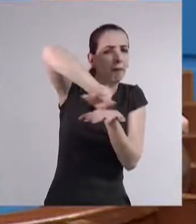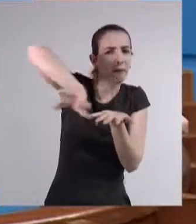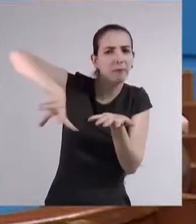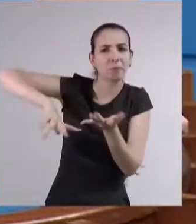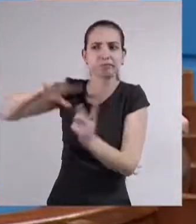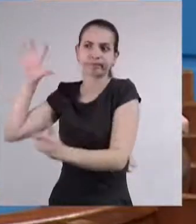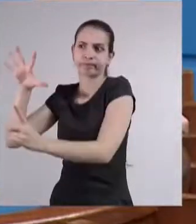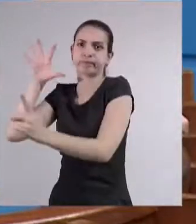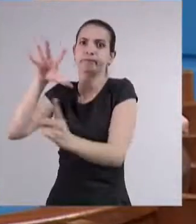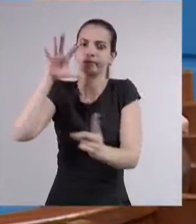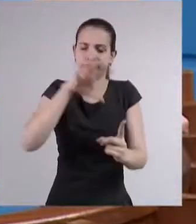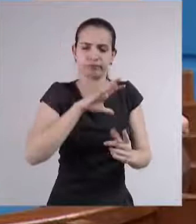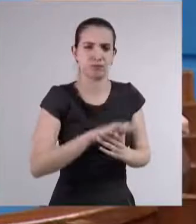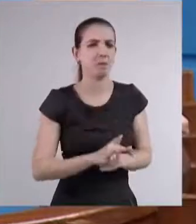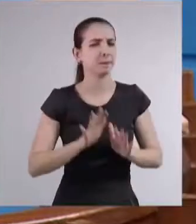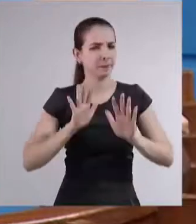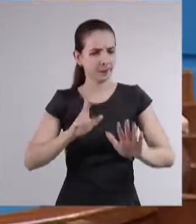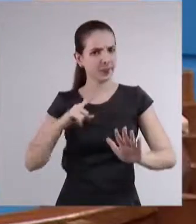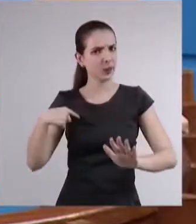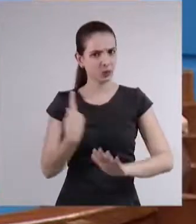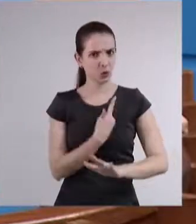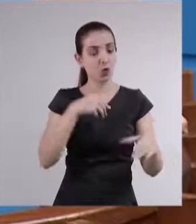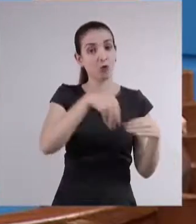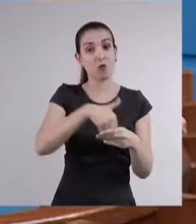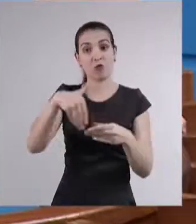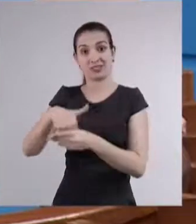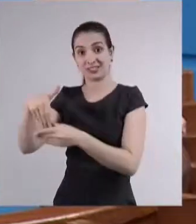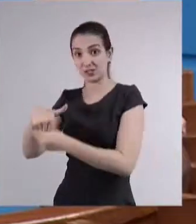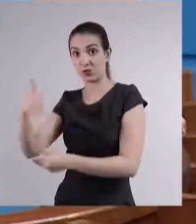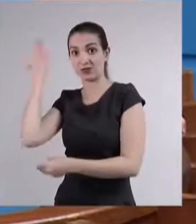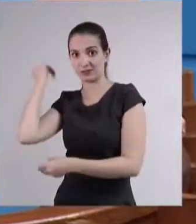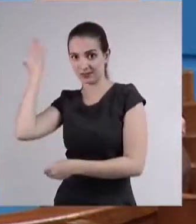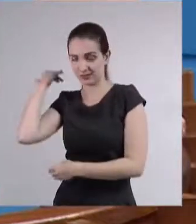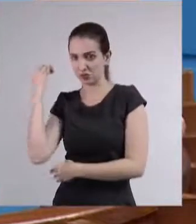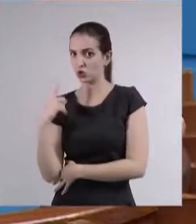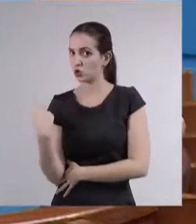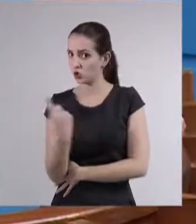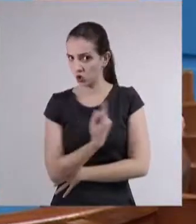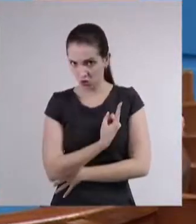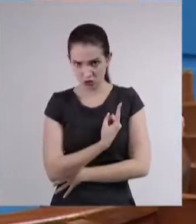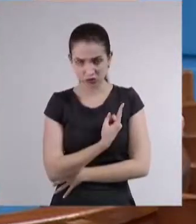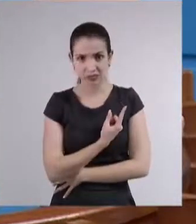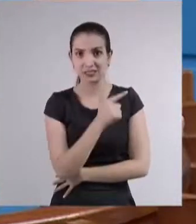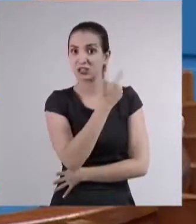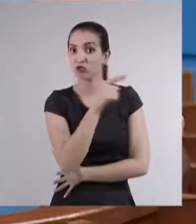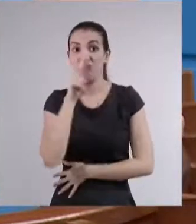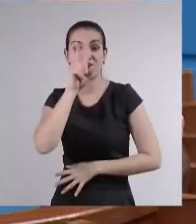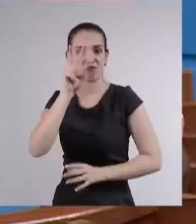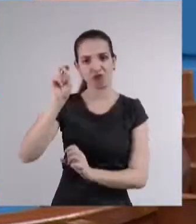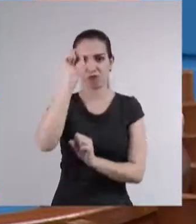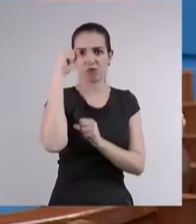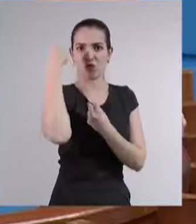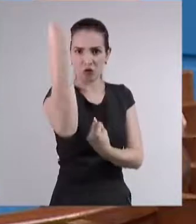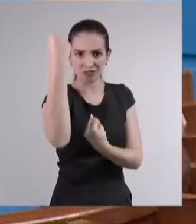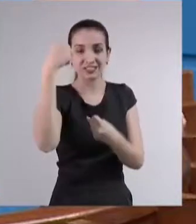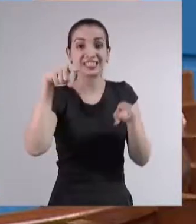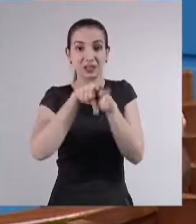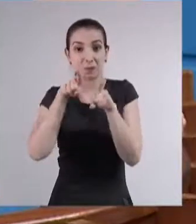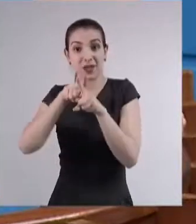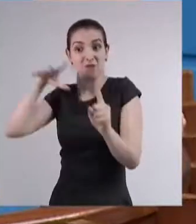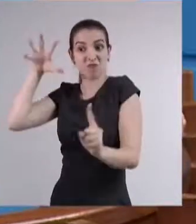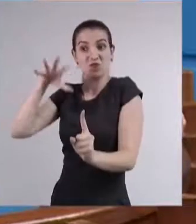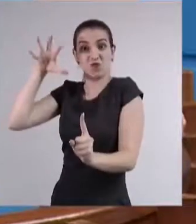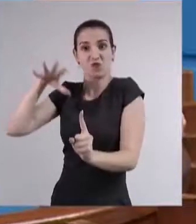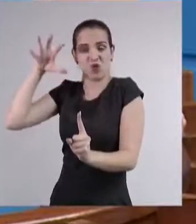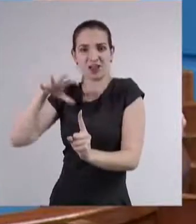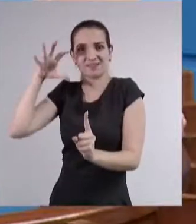Nós, em eleições anteriores, não tínhamos a força e a